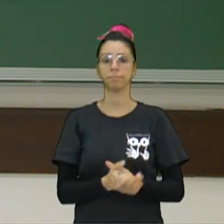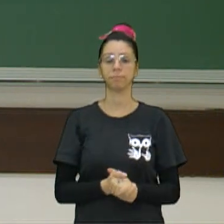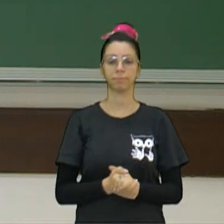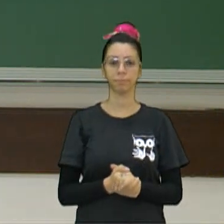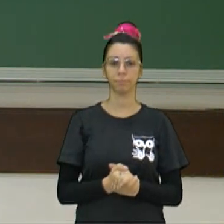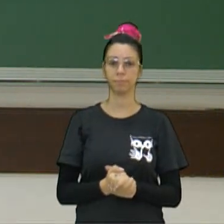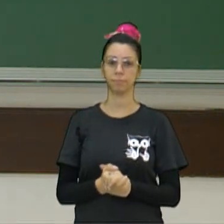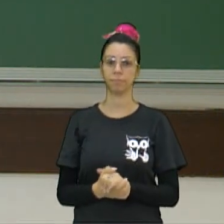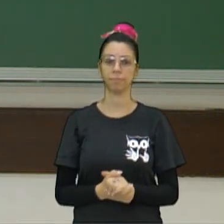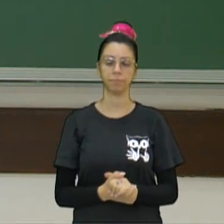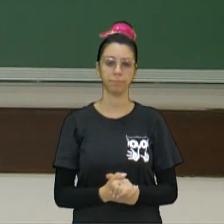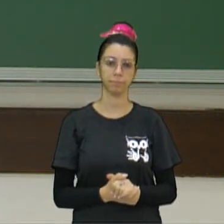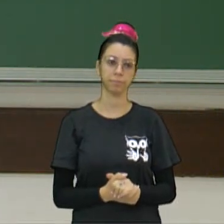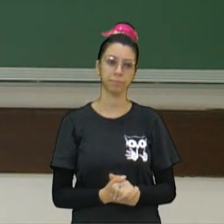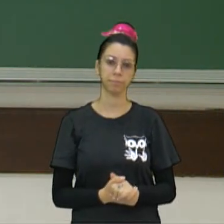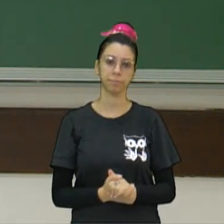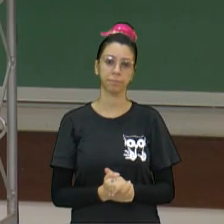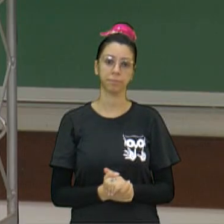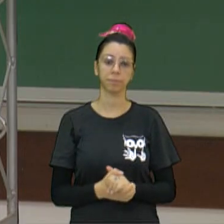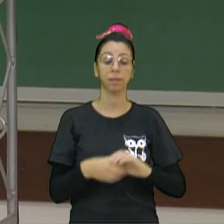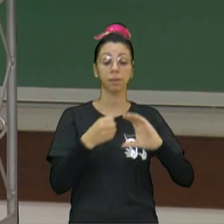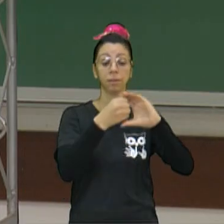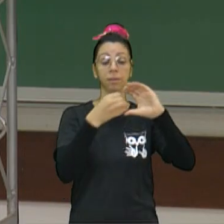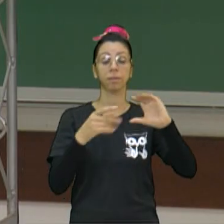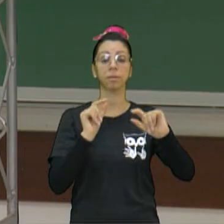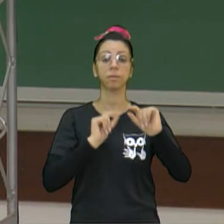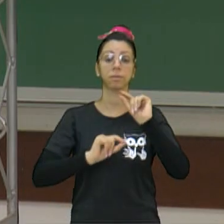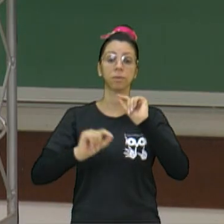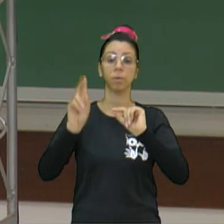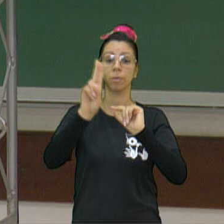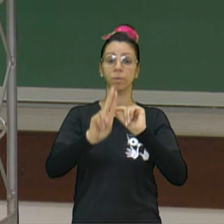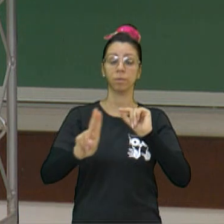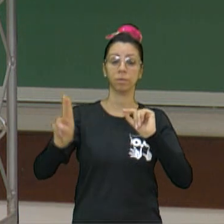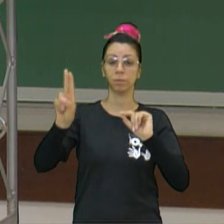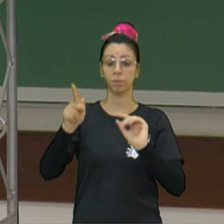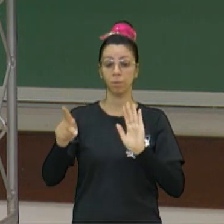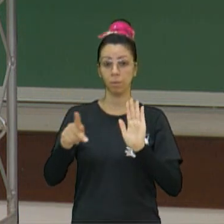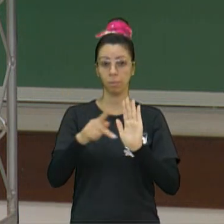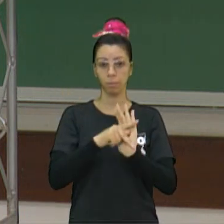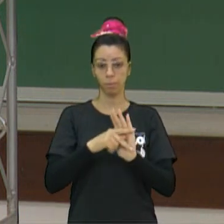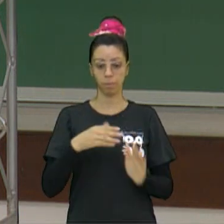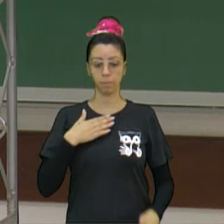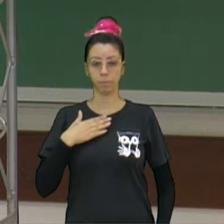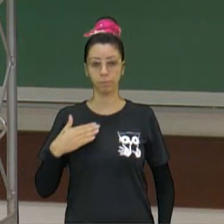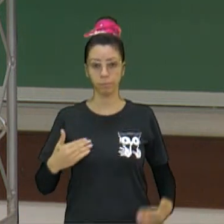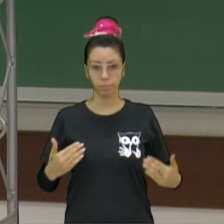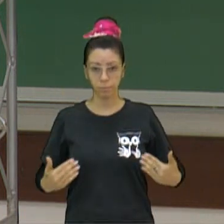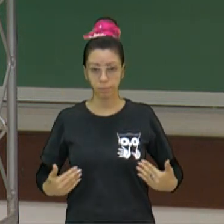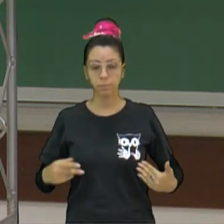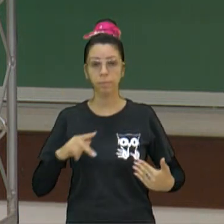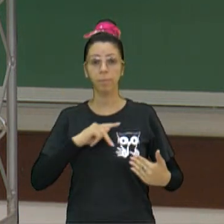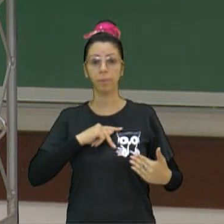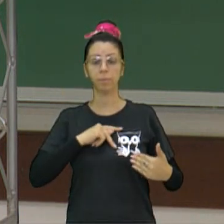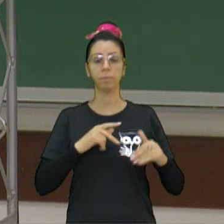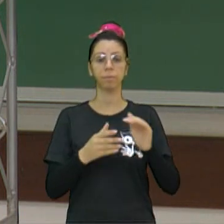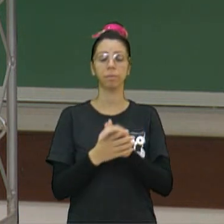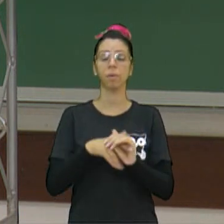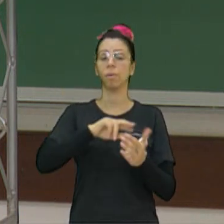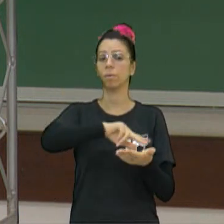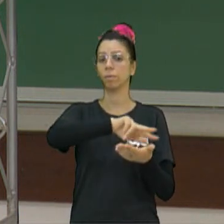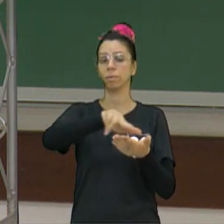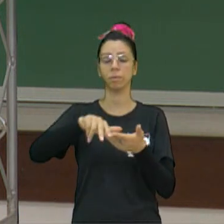nesse local. Então ele caracteriza-se pelo quê? Ele utiliza do próprio corpo ou de diversos acessórios que oferecem uma